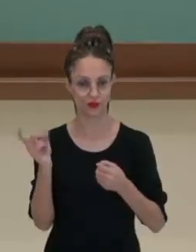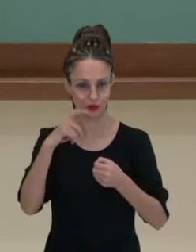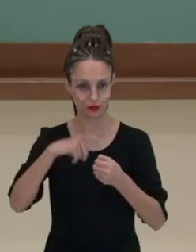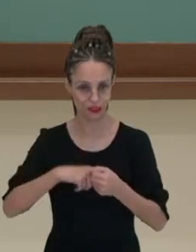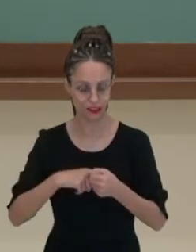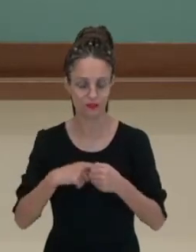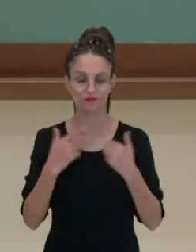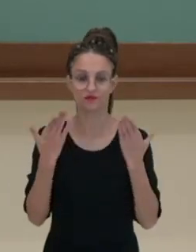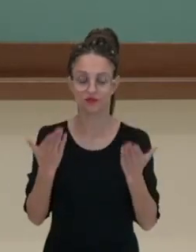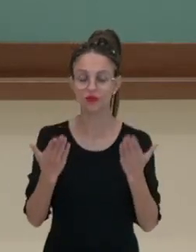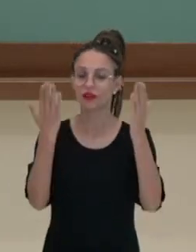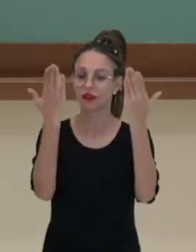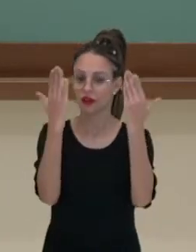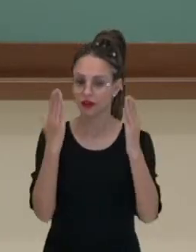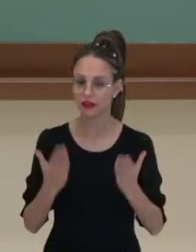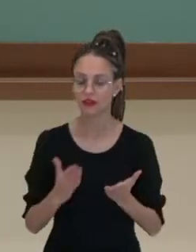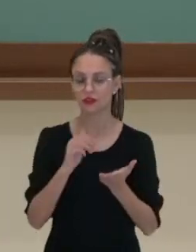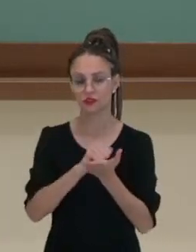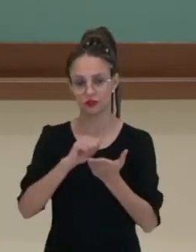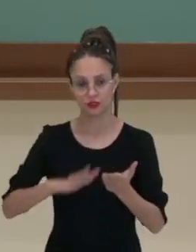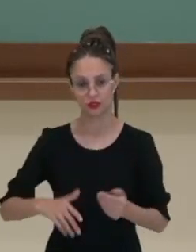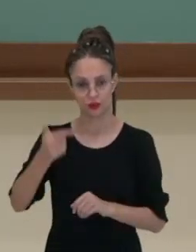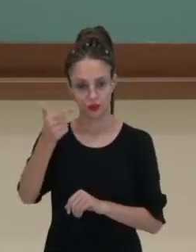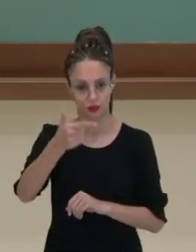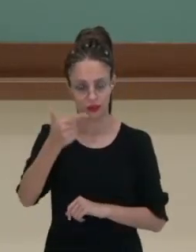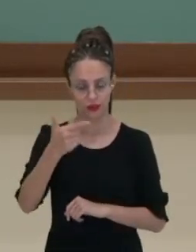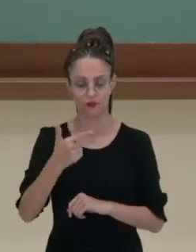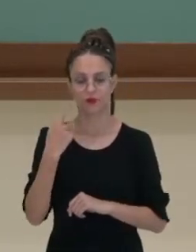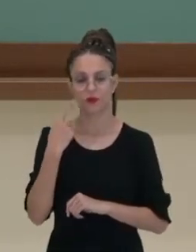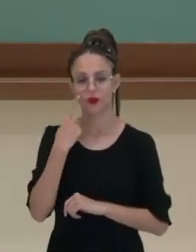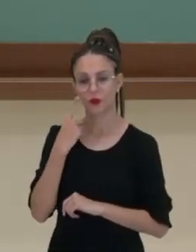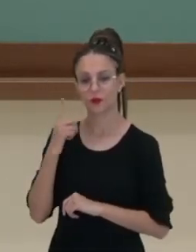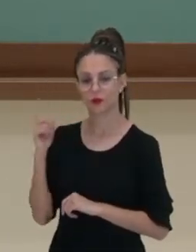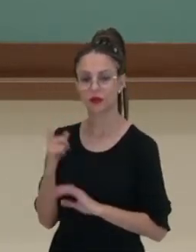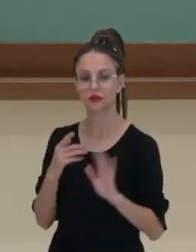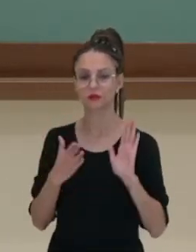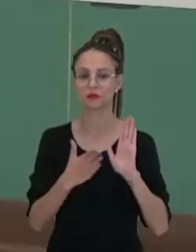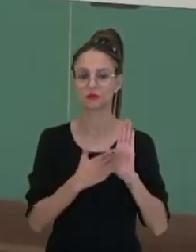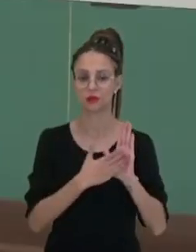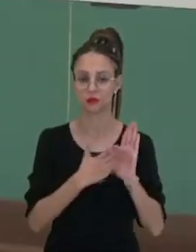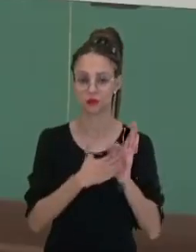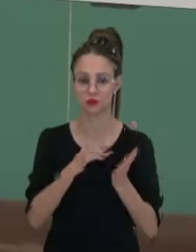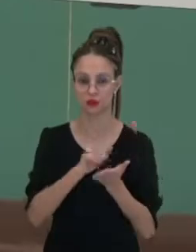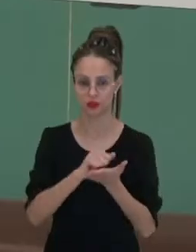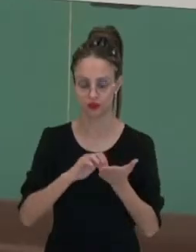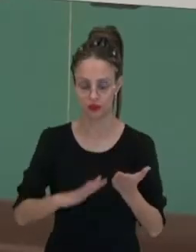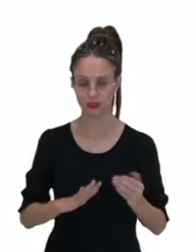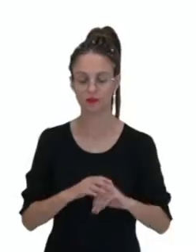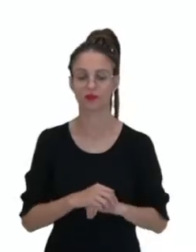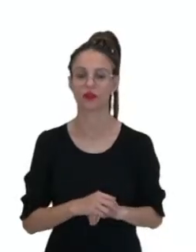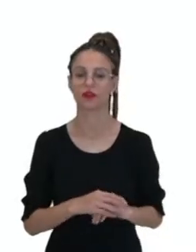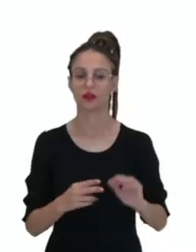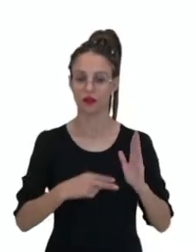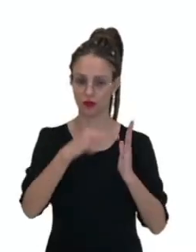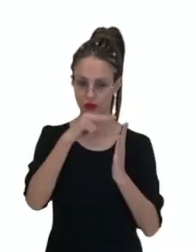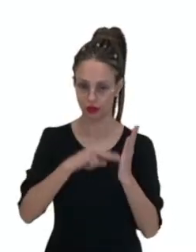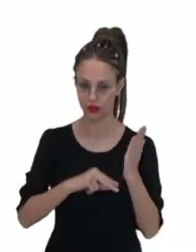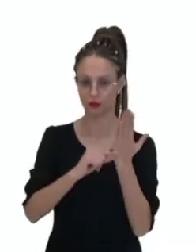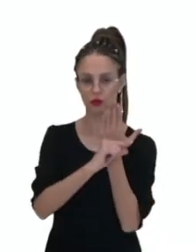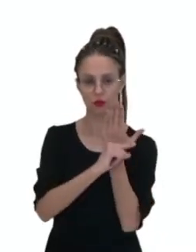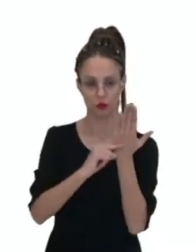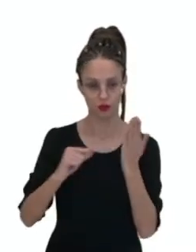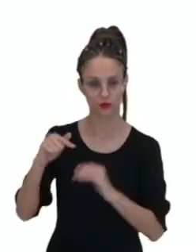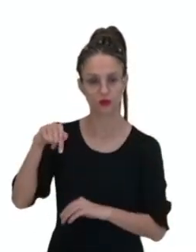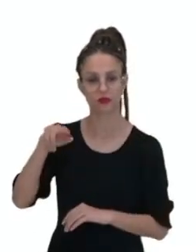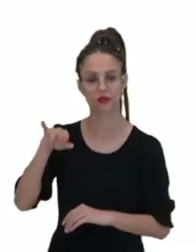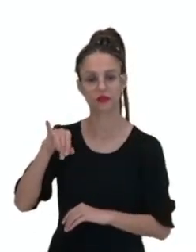Voltei, estamos analisando a atividade 2. Retomando a proposta da atividade. Ao lermos Quintana, ele nos mostra como